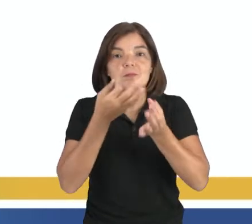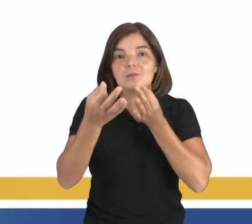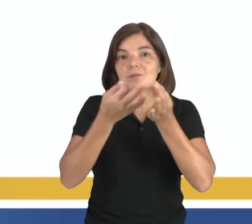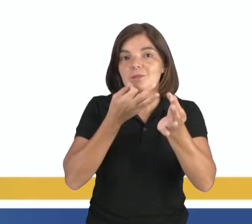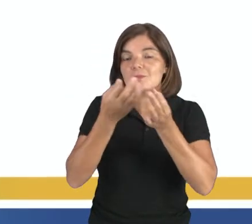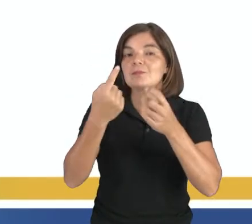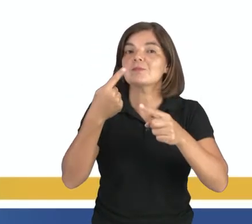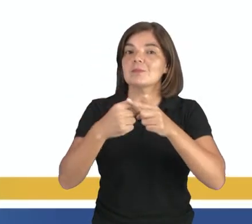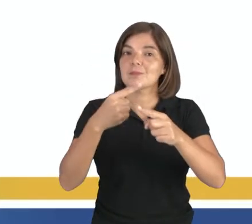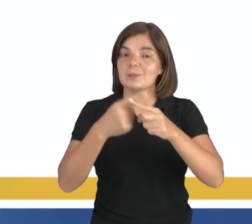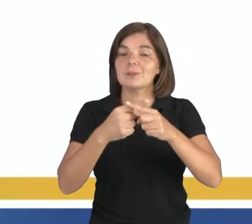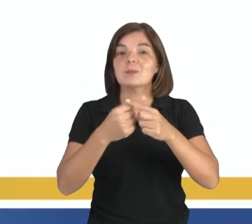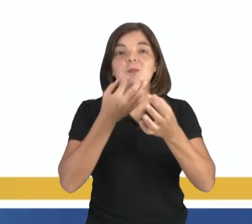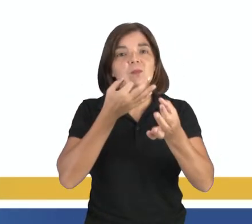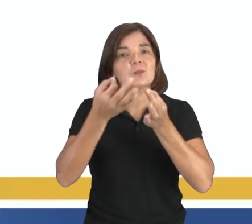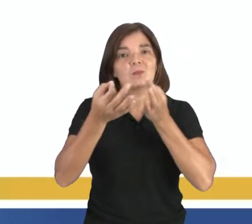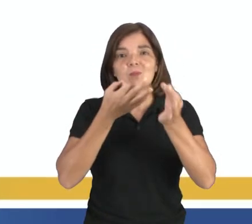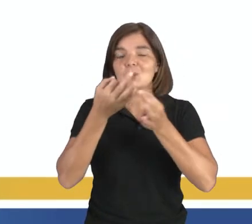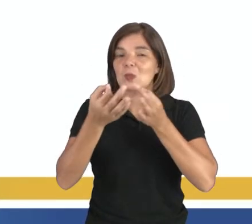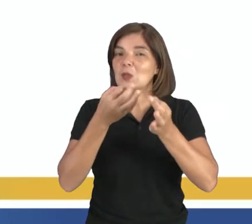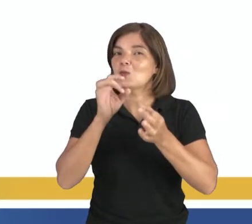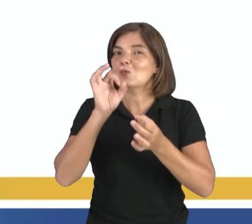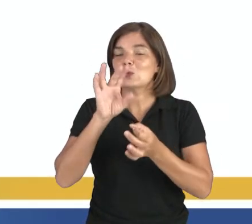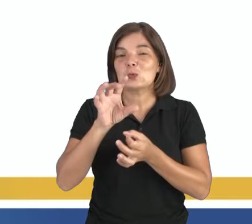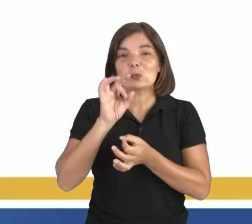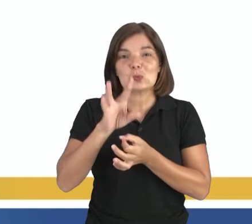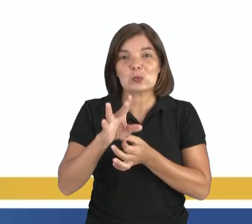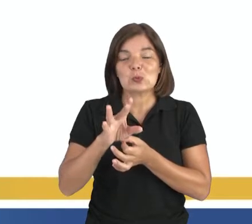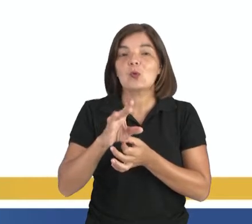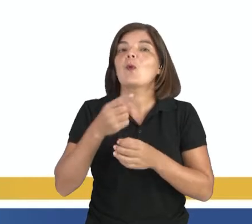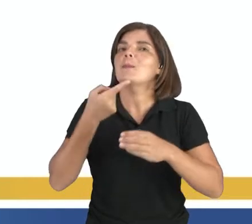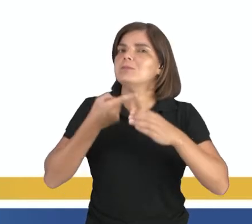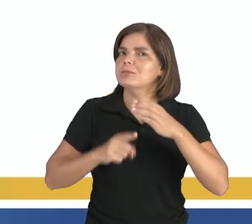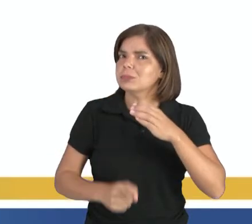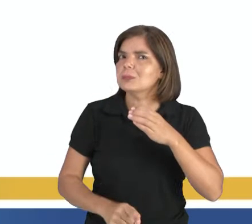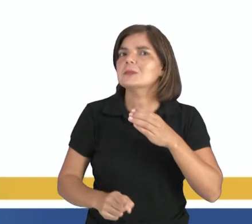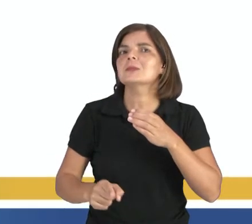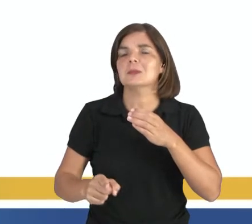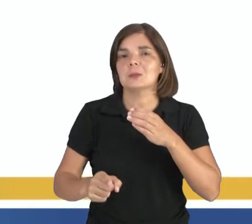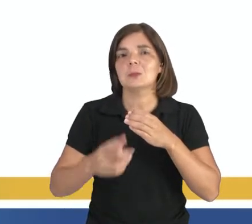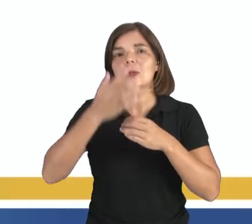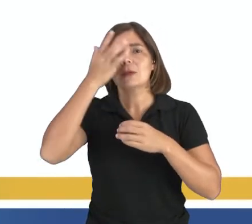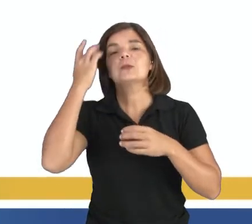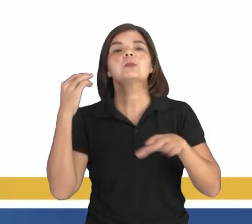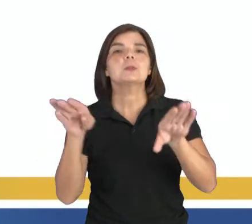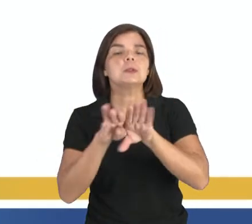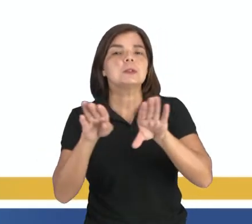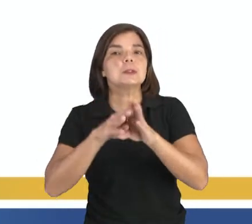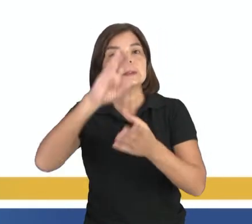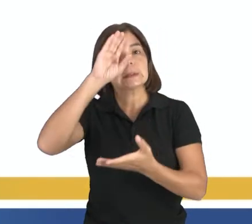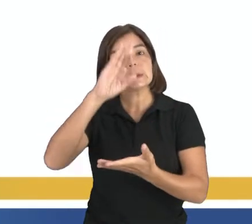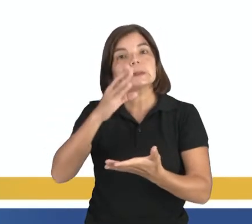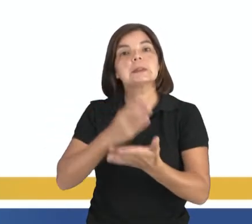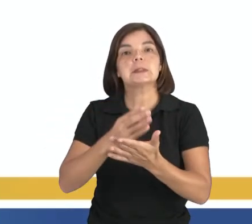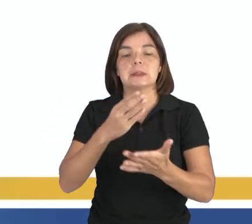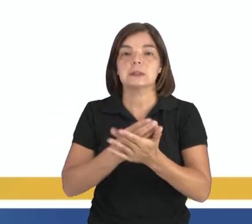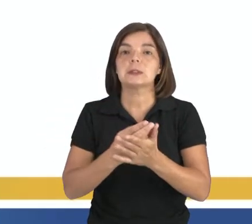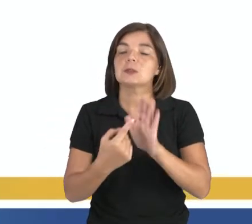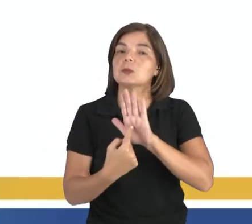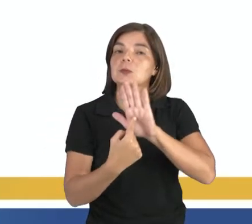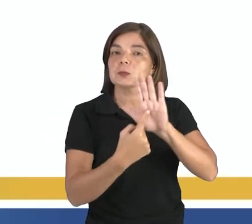argumentativas, pois os argumentos não se sustentam se forem fundamentados em estereótipos, crendices,